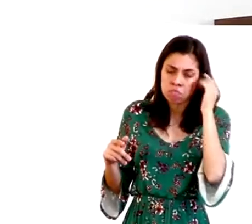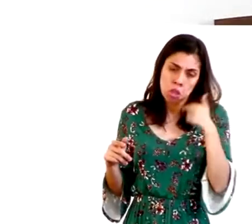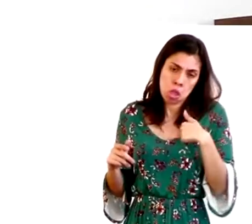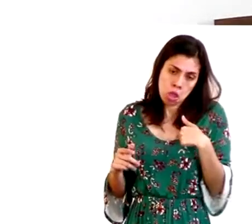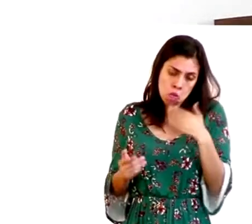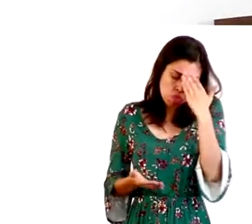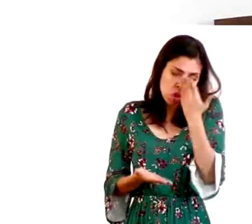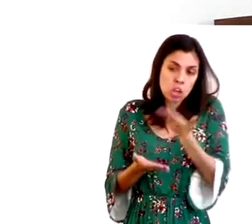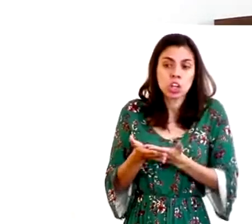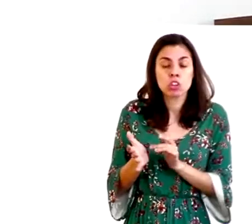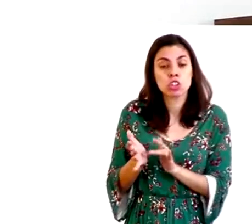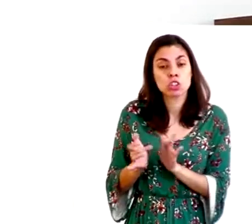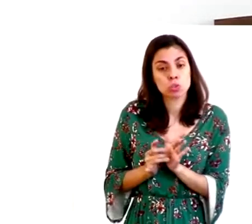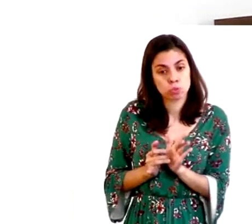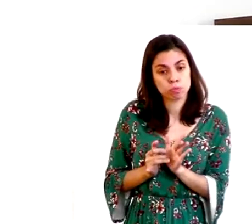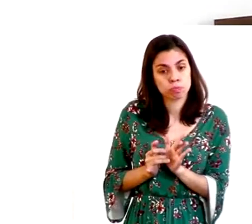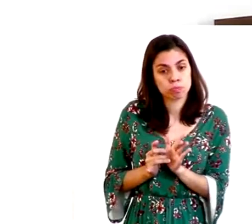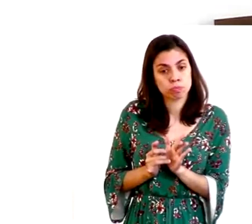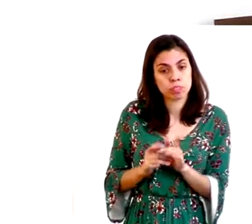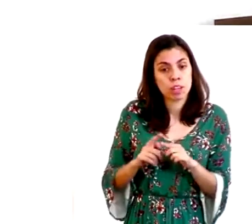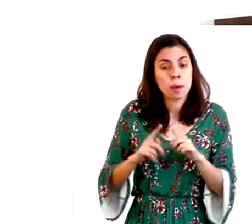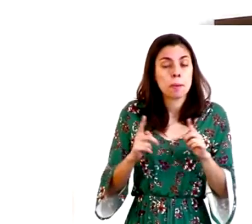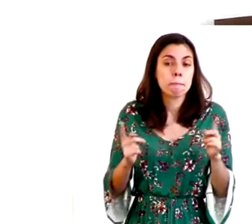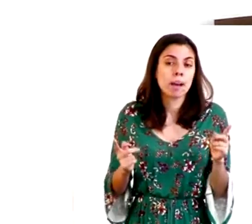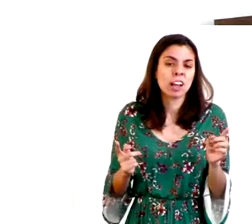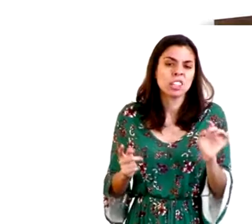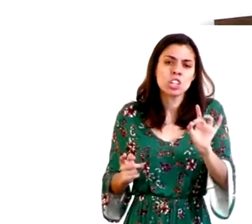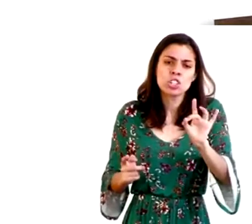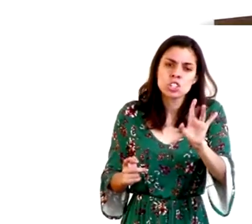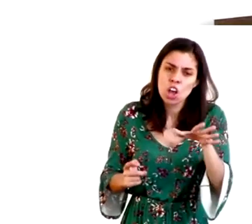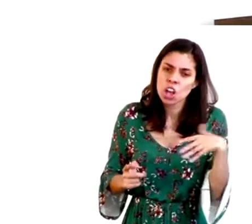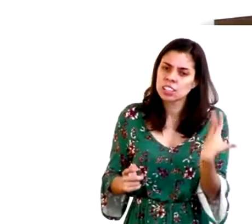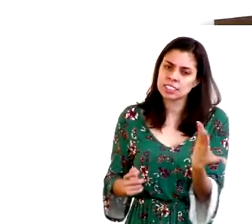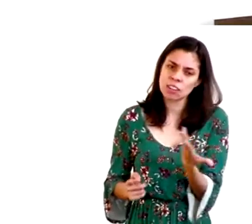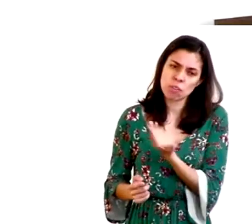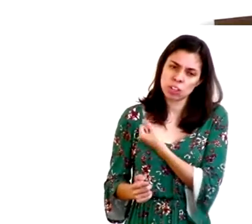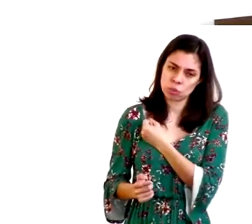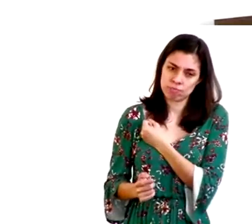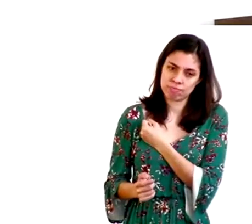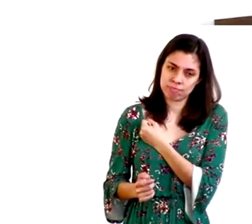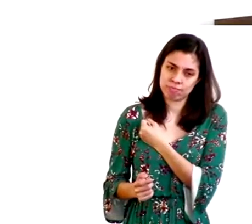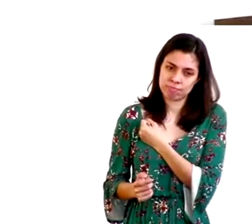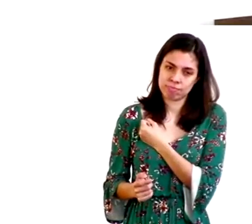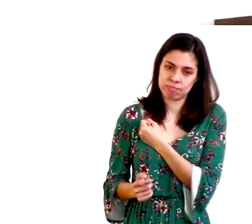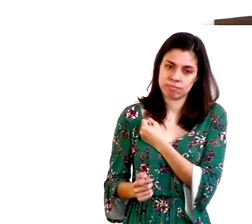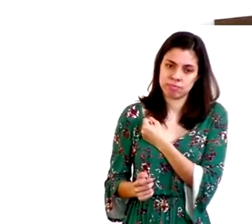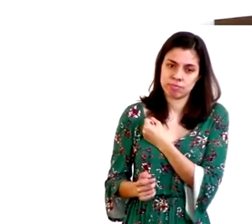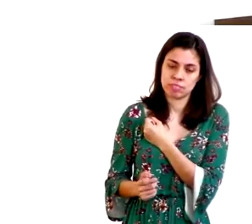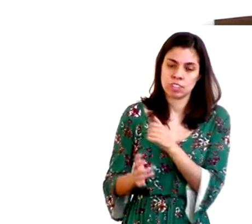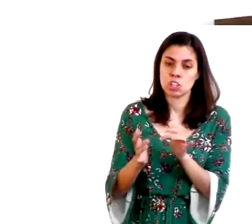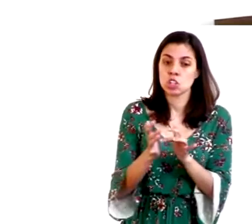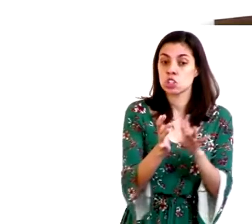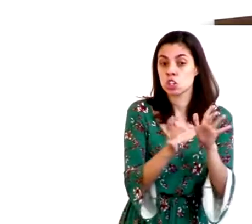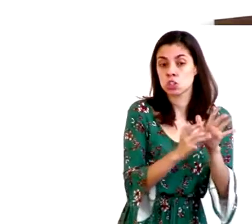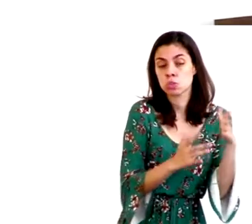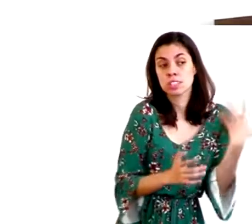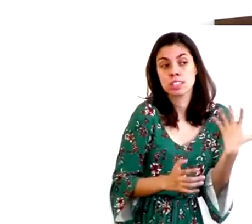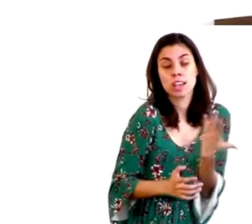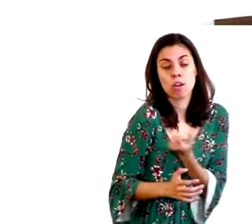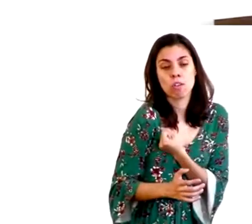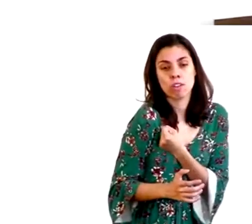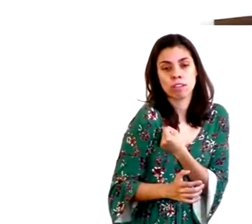pode fazer de Jesus o seu Salvador e Senhor. Nós podemos crer em